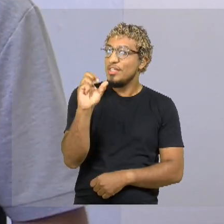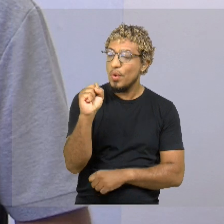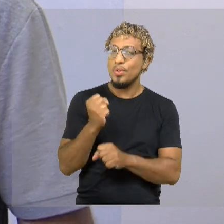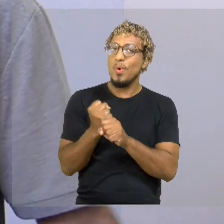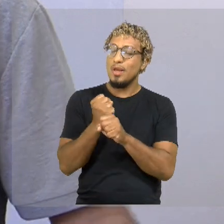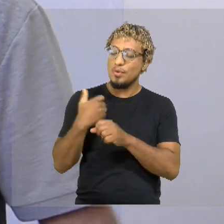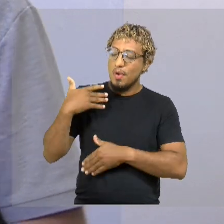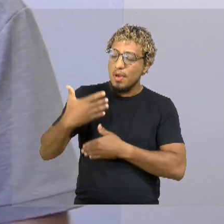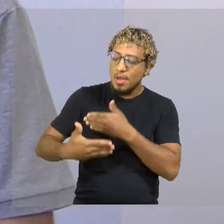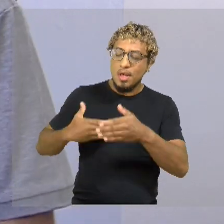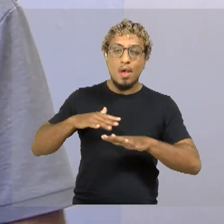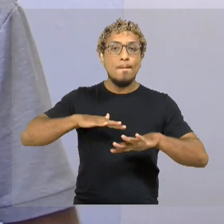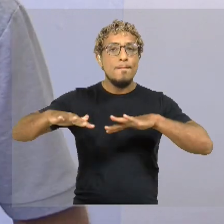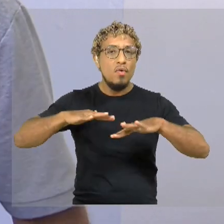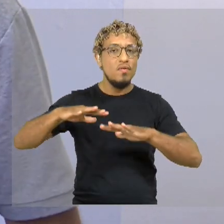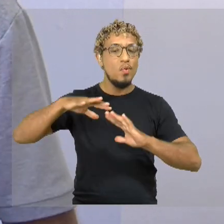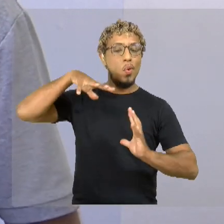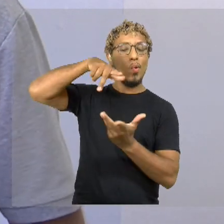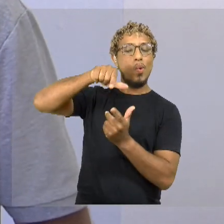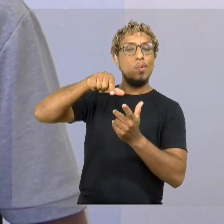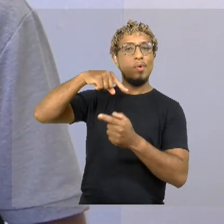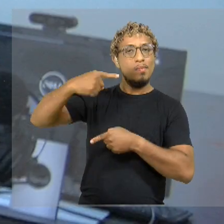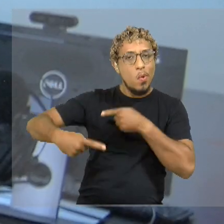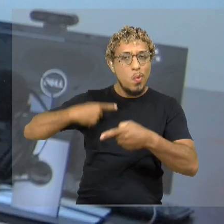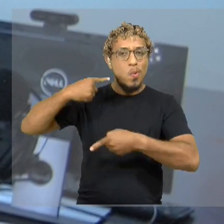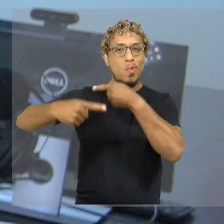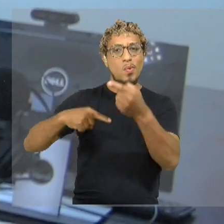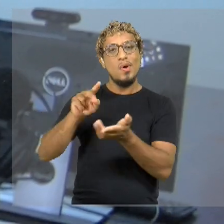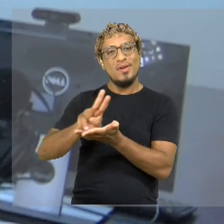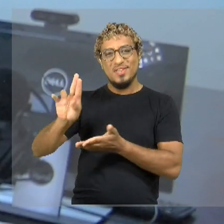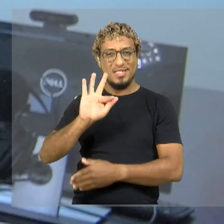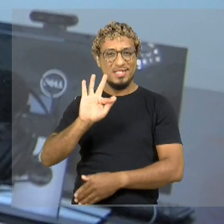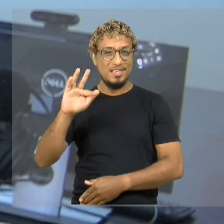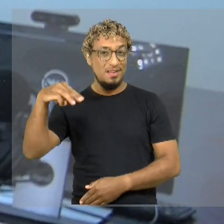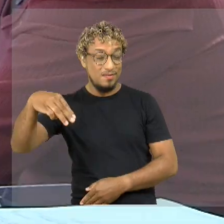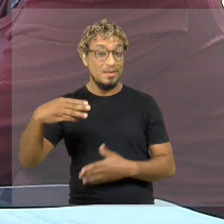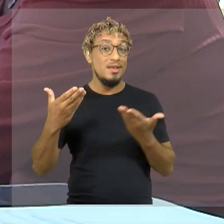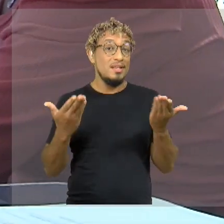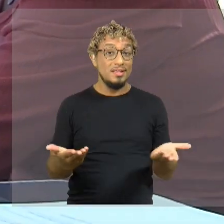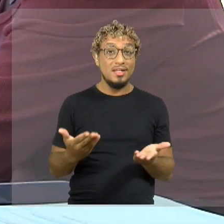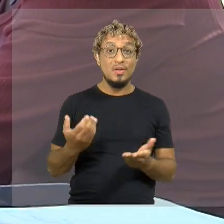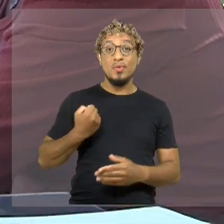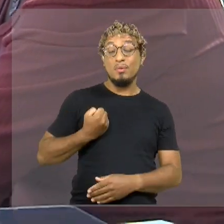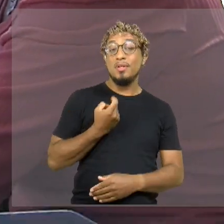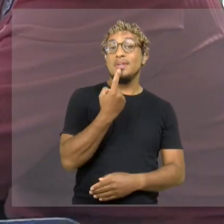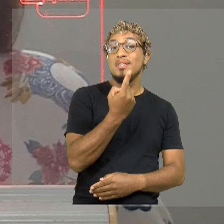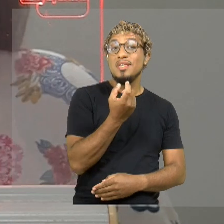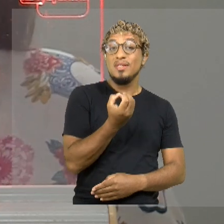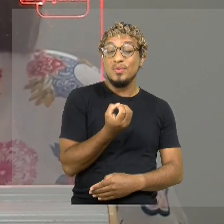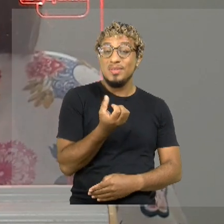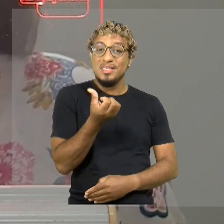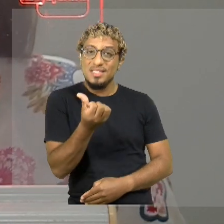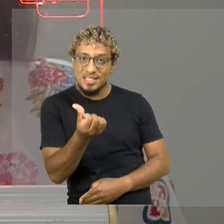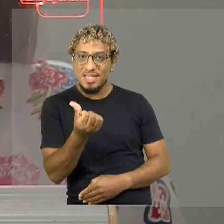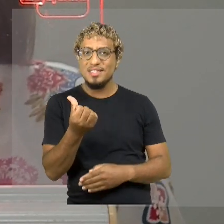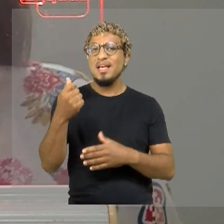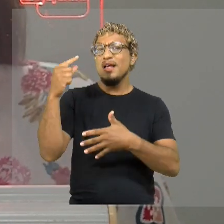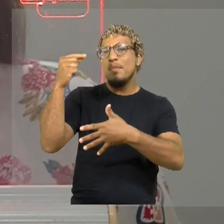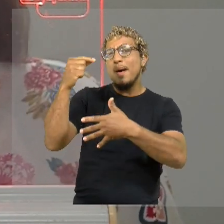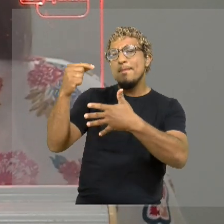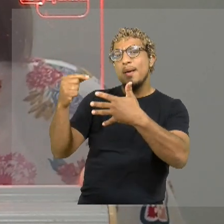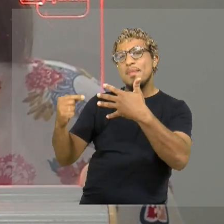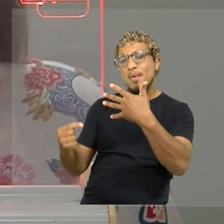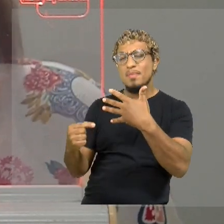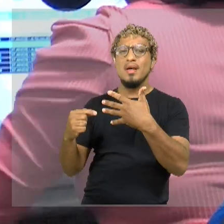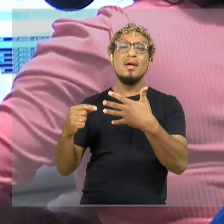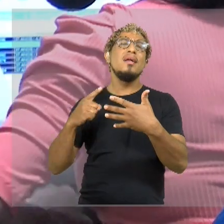slogan, o mundo se movendo aqui na Universidade FM. Hashtag 106, Sessão das 8, Santo de Casa, são